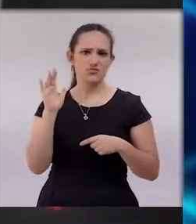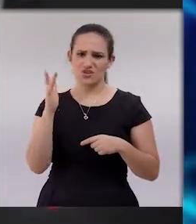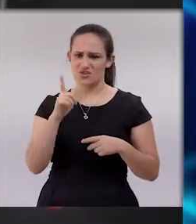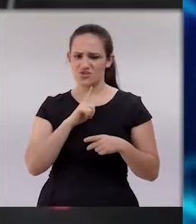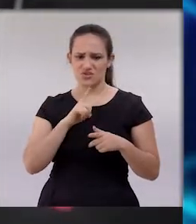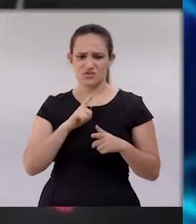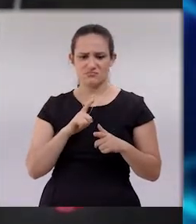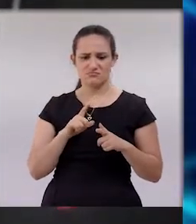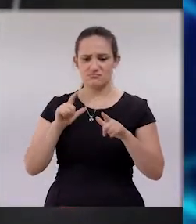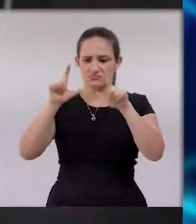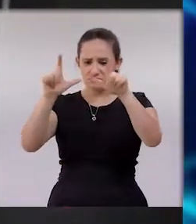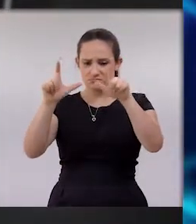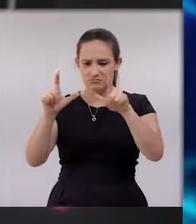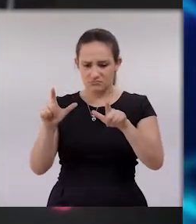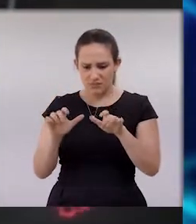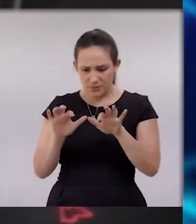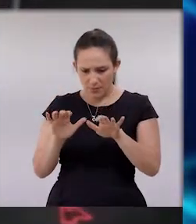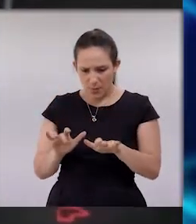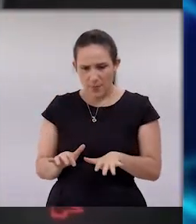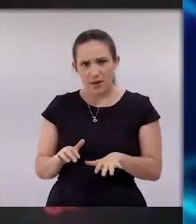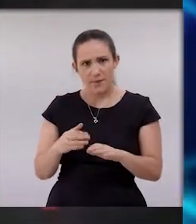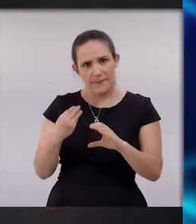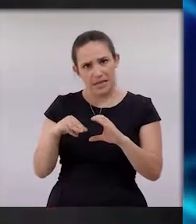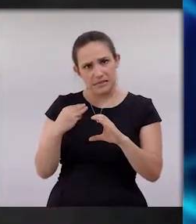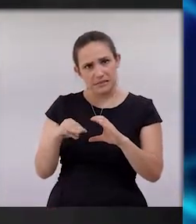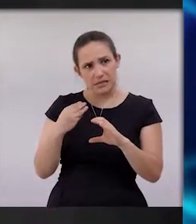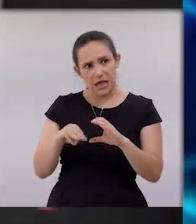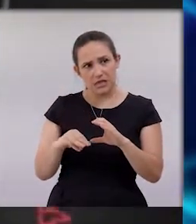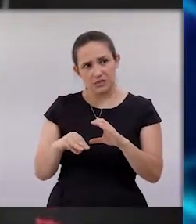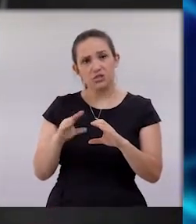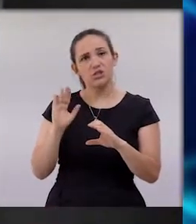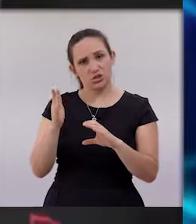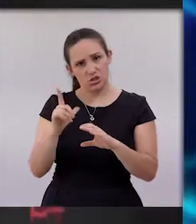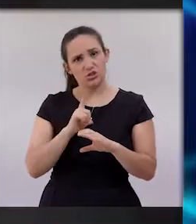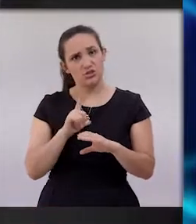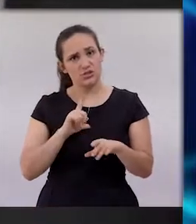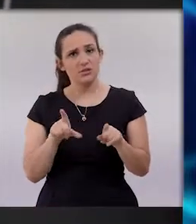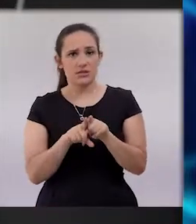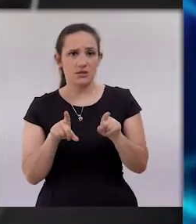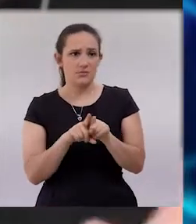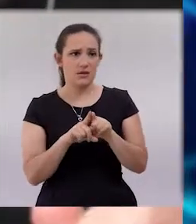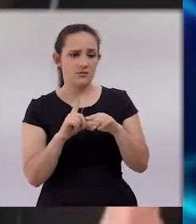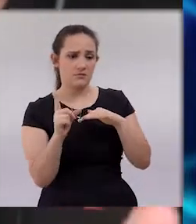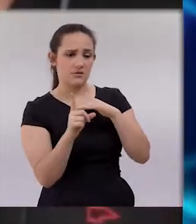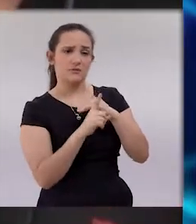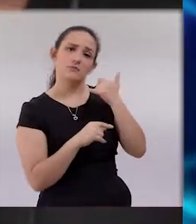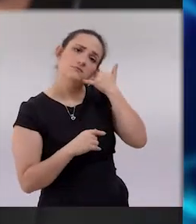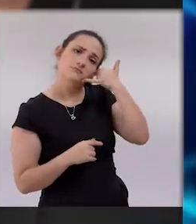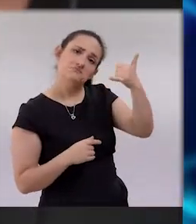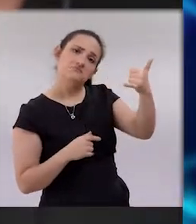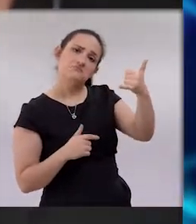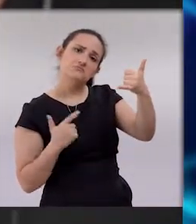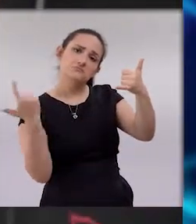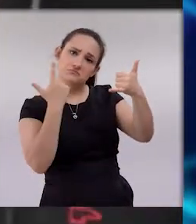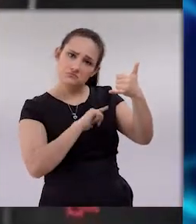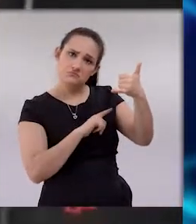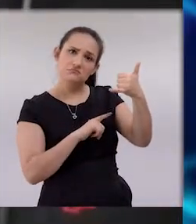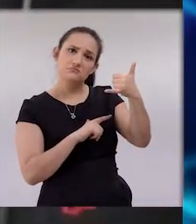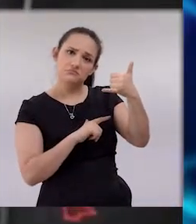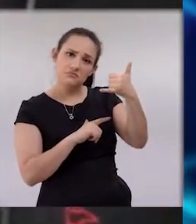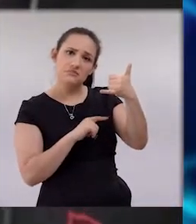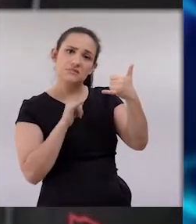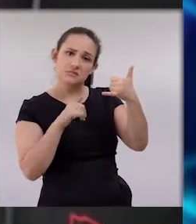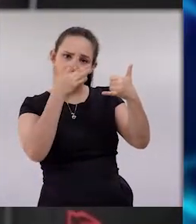com os pacientes que tiveram dúvidas com relação ao Covid, e já tinham também um sistema de teleconsulta telefônica